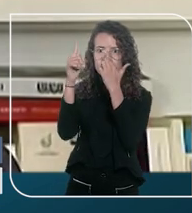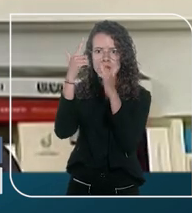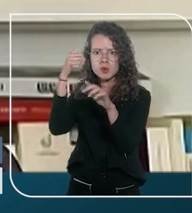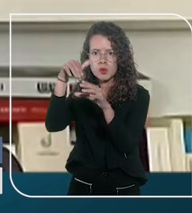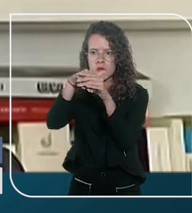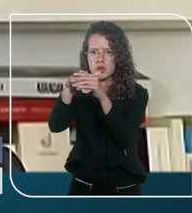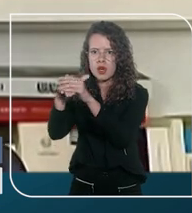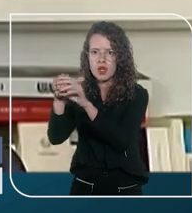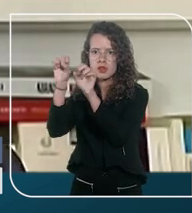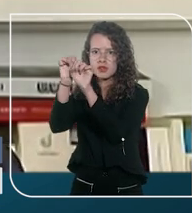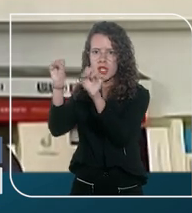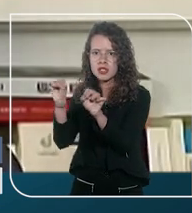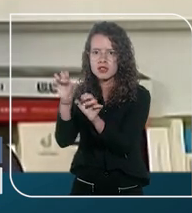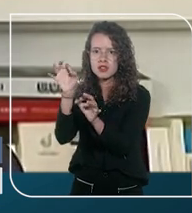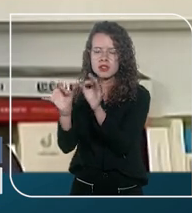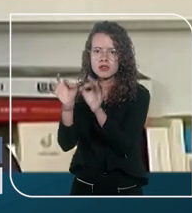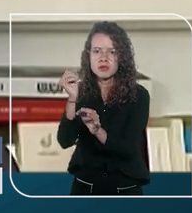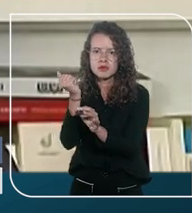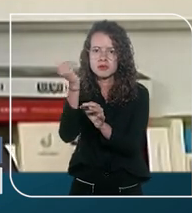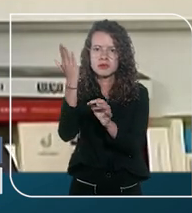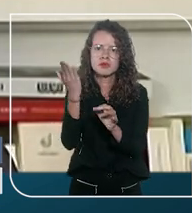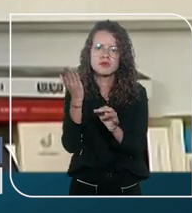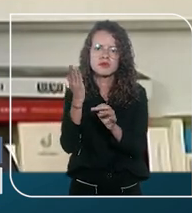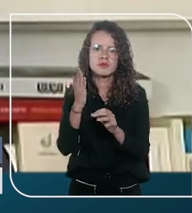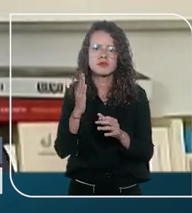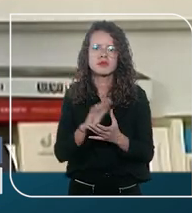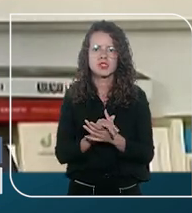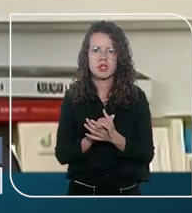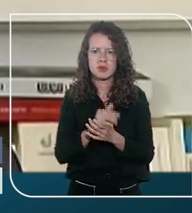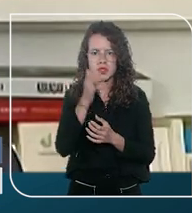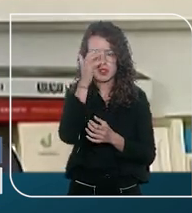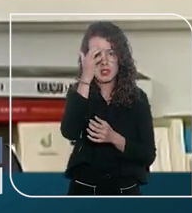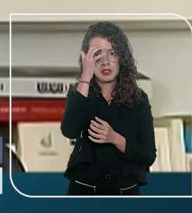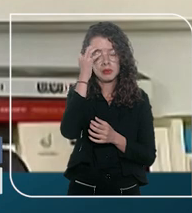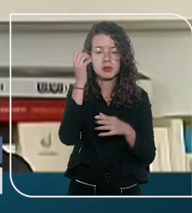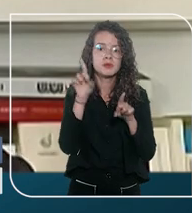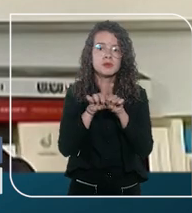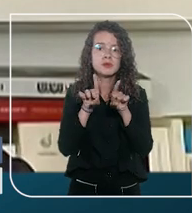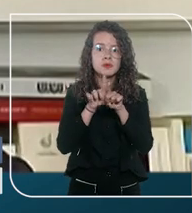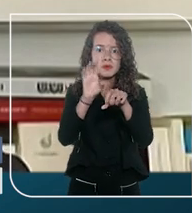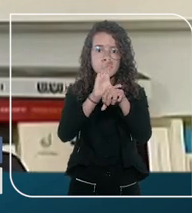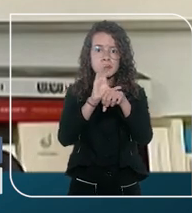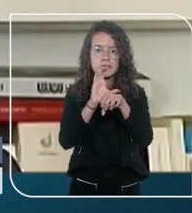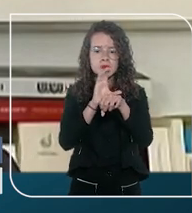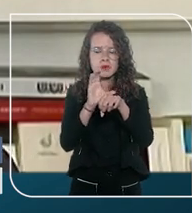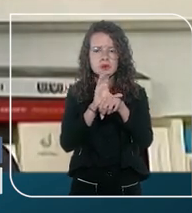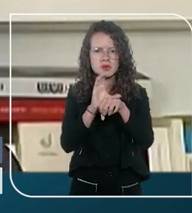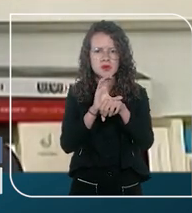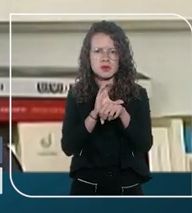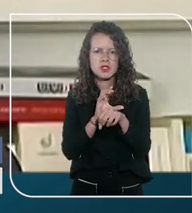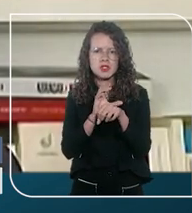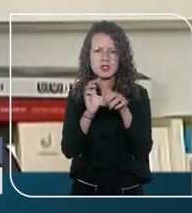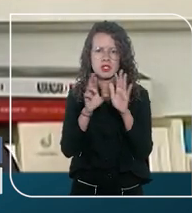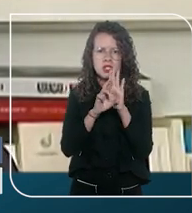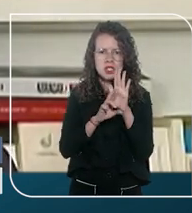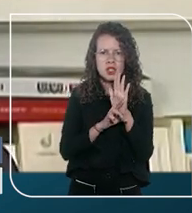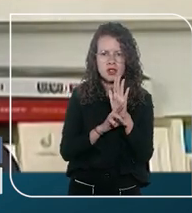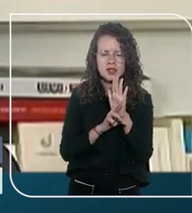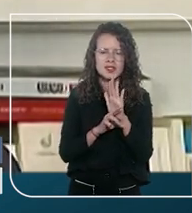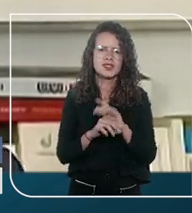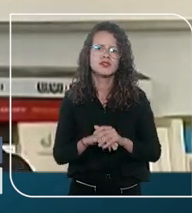tenha sido proferido em ações ações constitucionais, né, ações que possuem natureza de